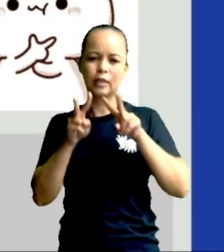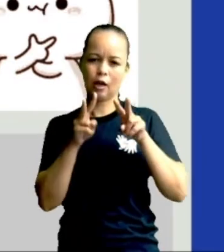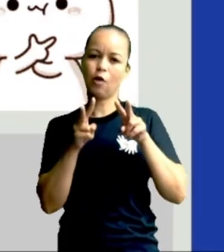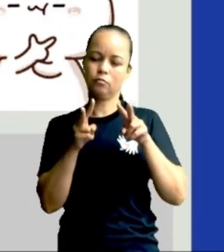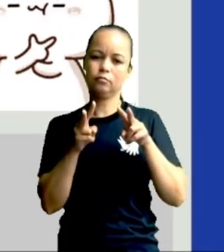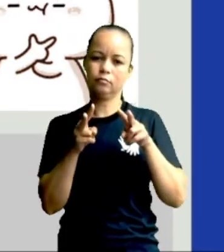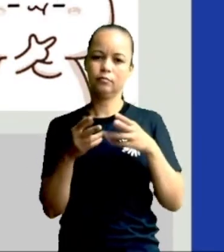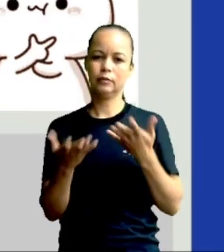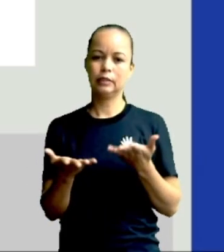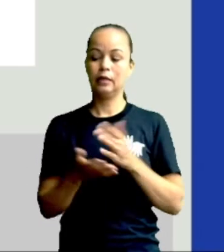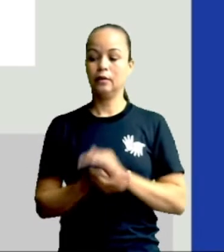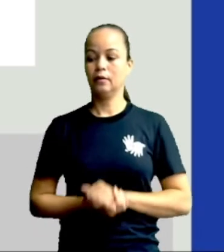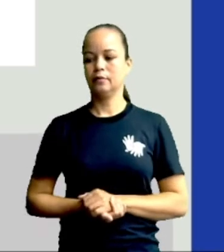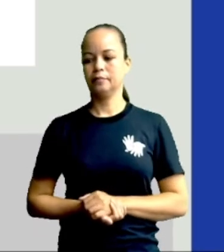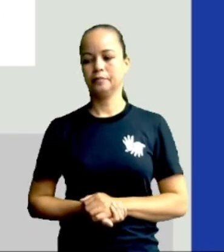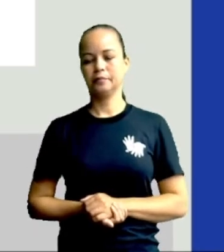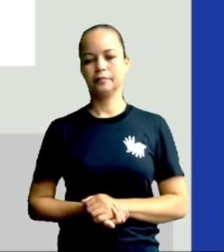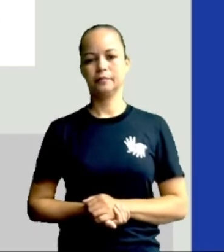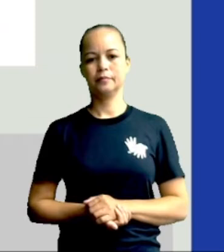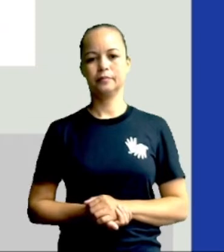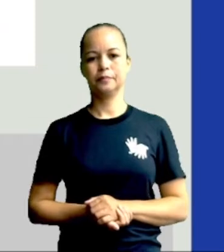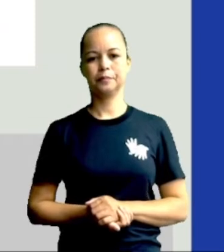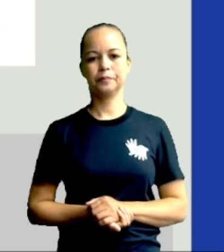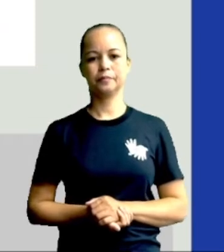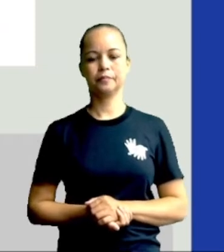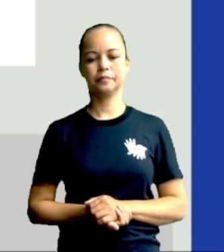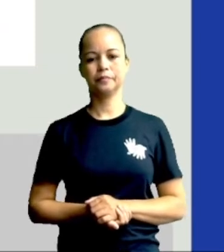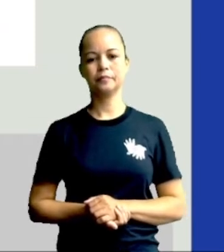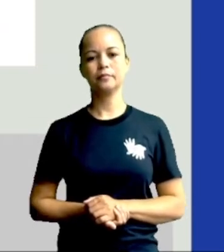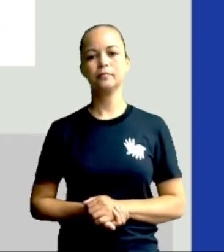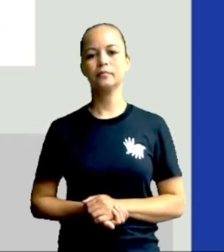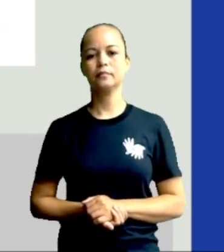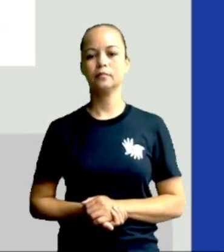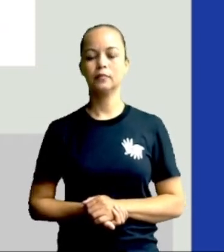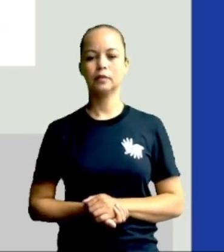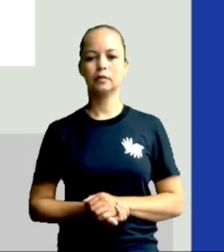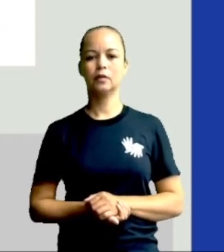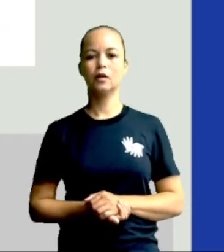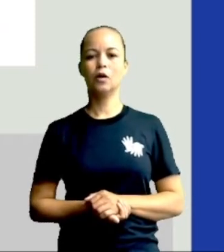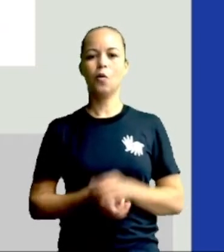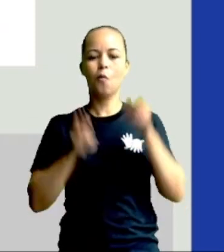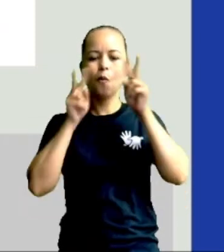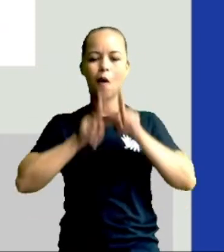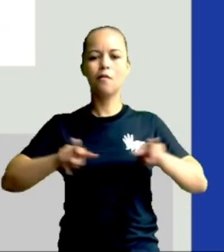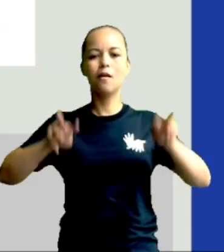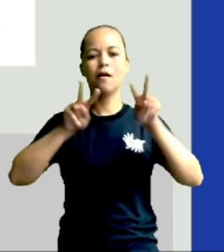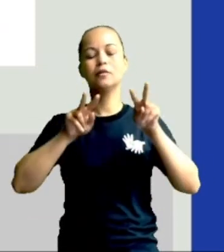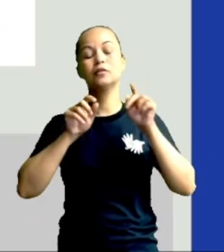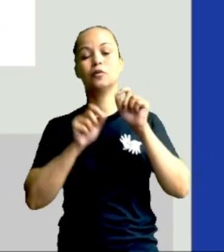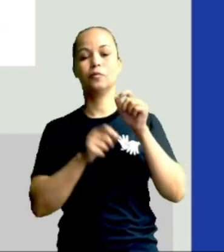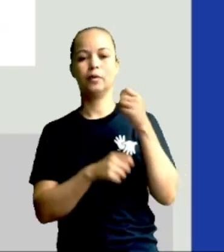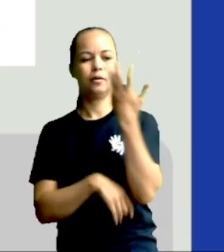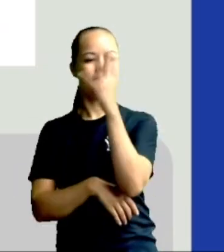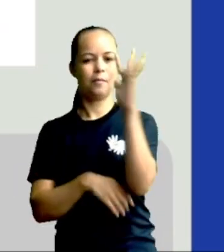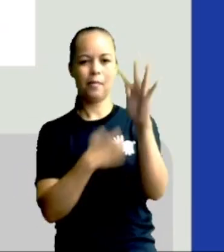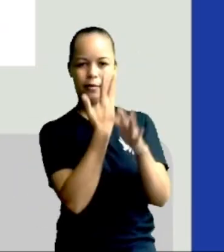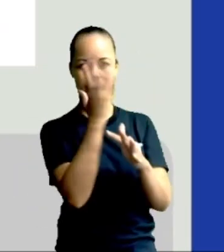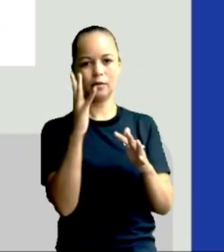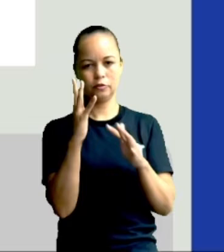função também, tá bom? Olha aí, um olhar sobre a paisagem. Preste atenção nesse